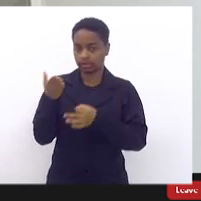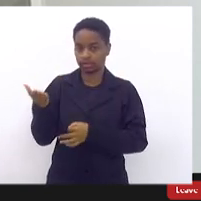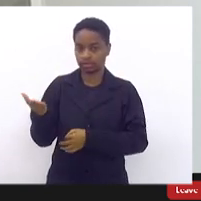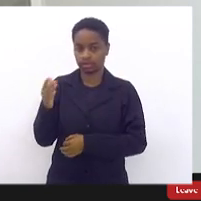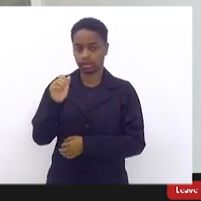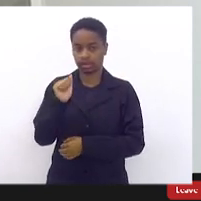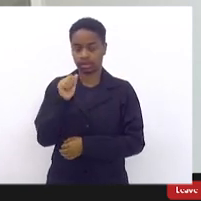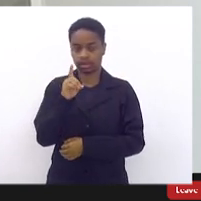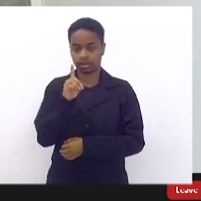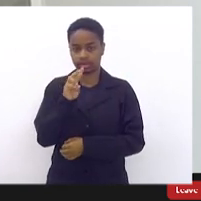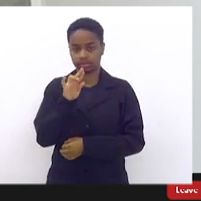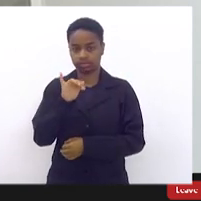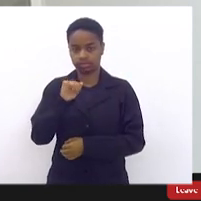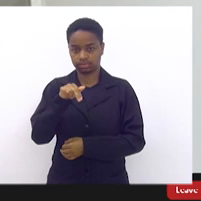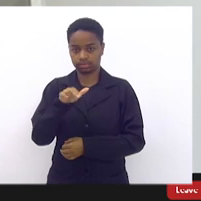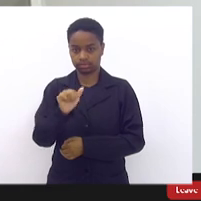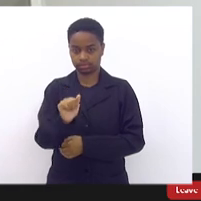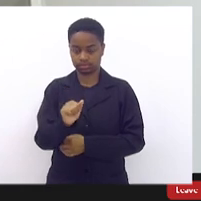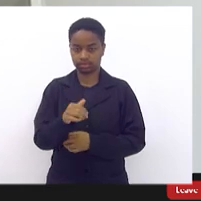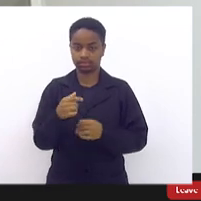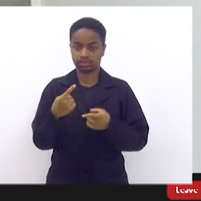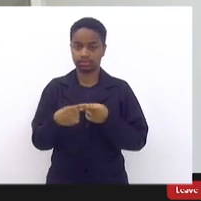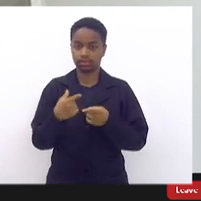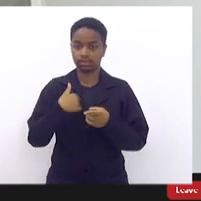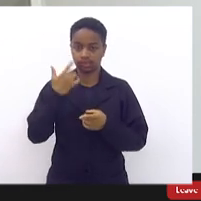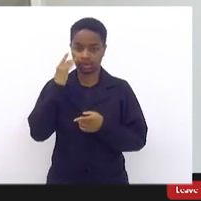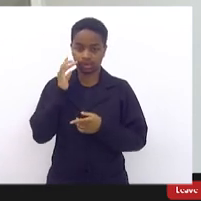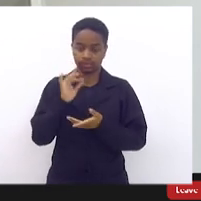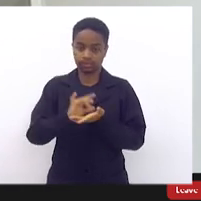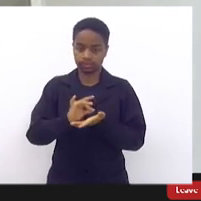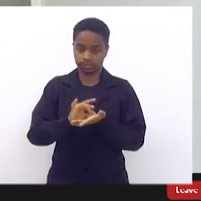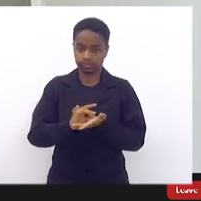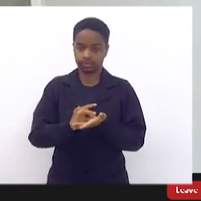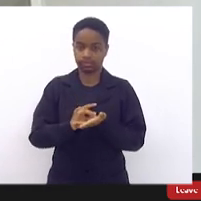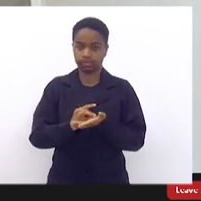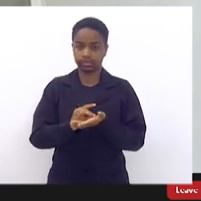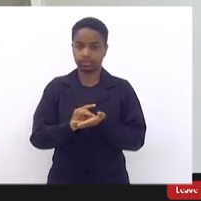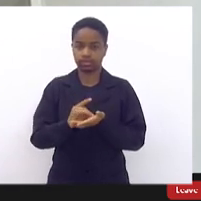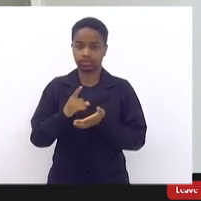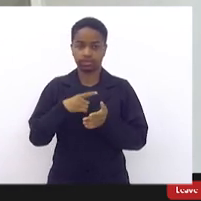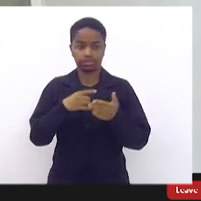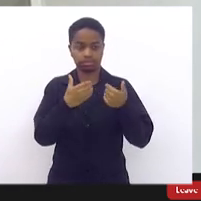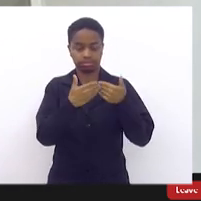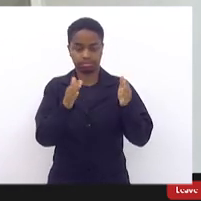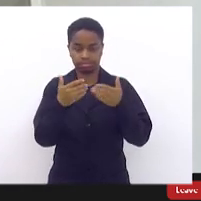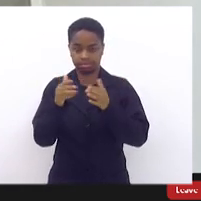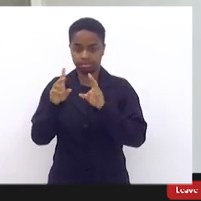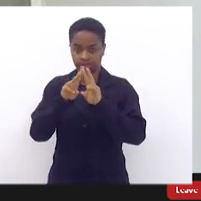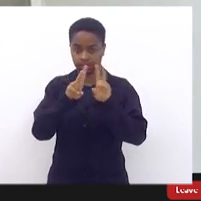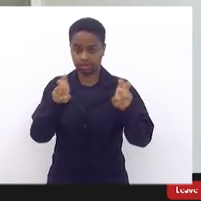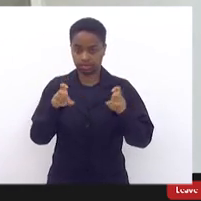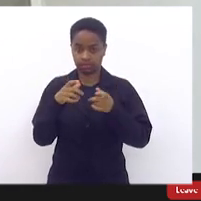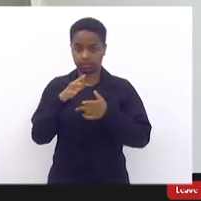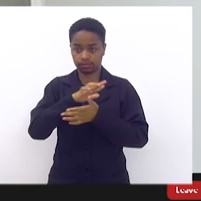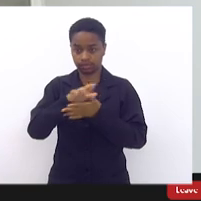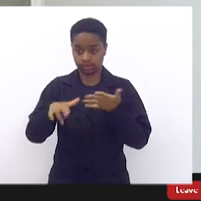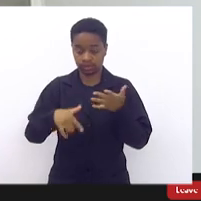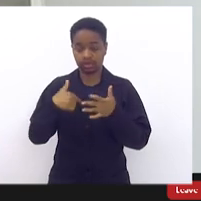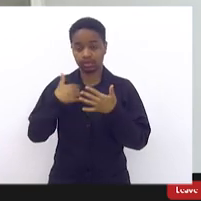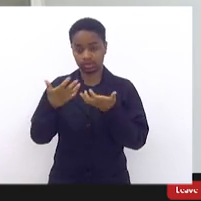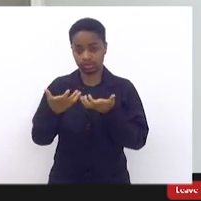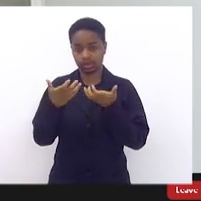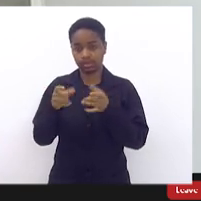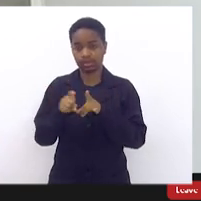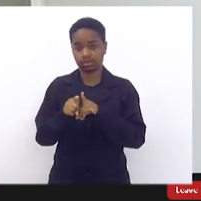Adriana. Acho que realmente abrem para muitas questões, e eu também não vejo a hora de ouvi-la.